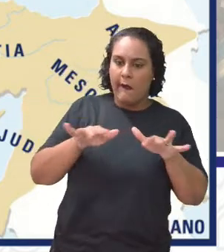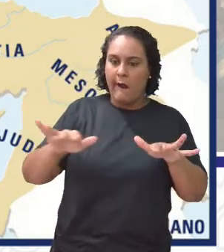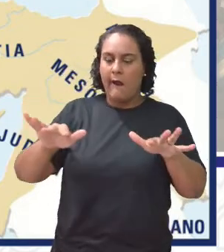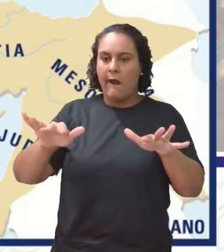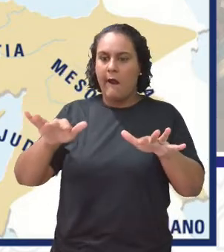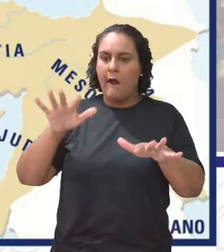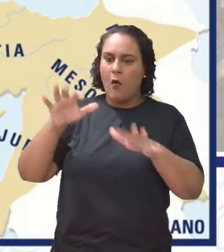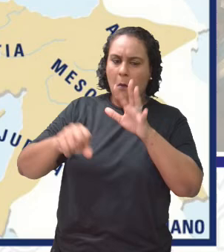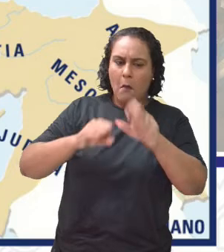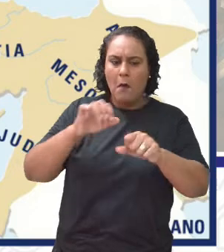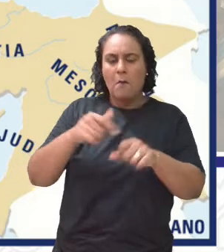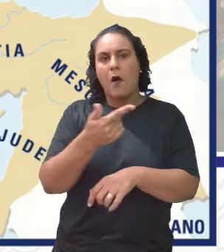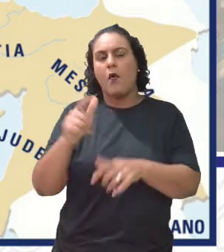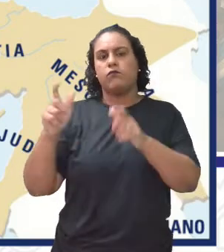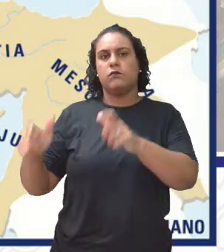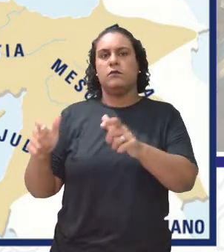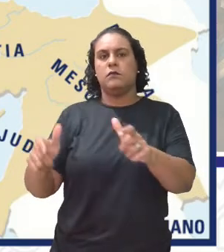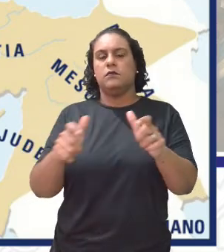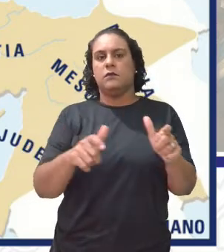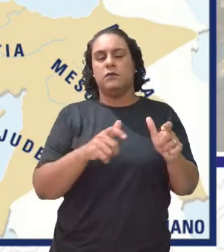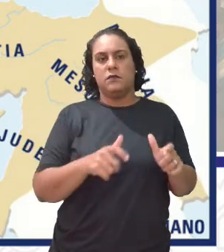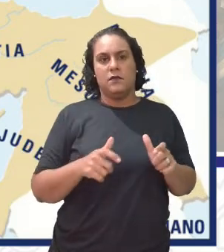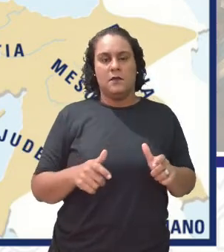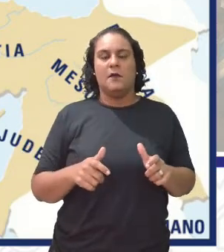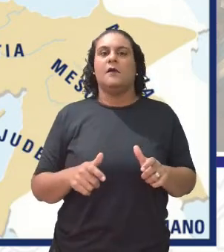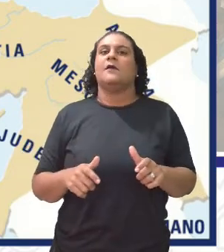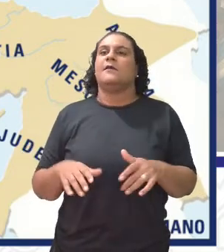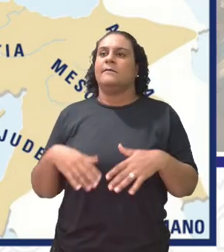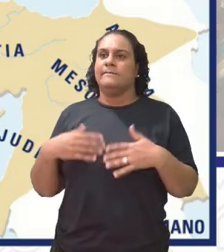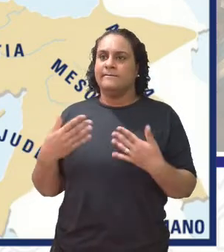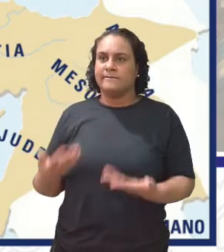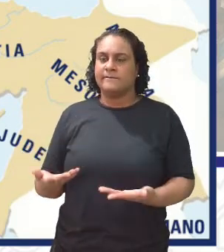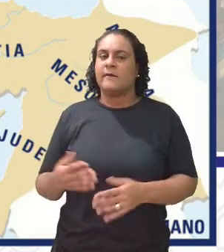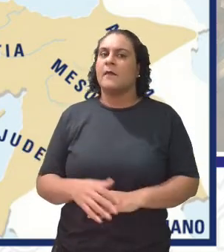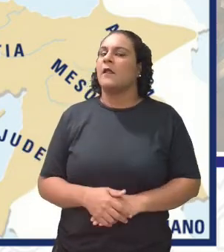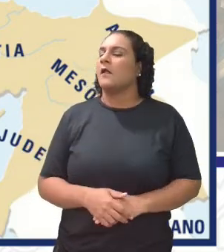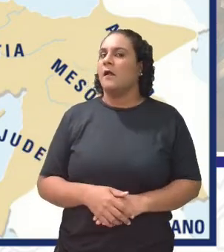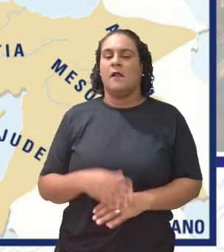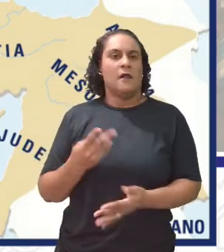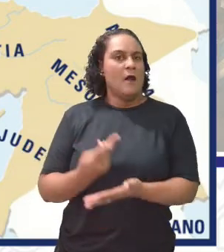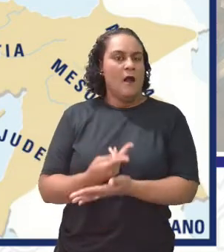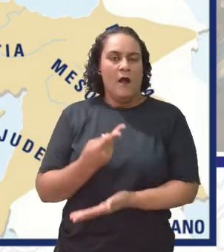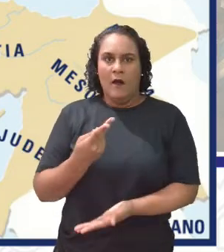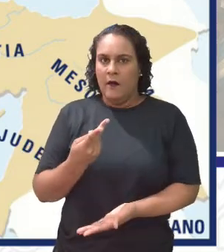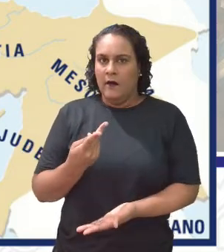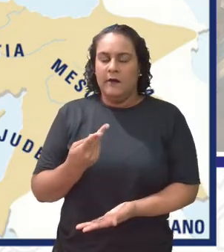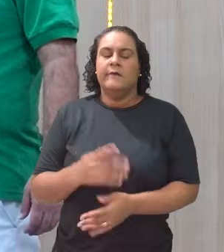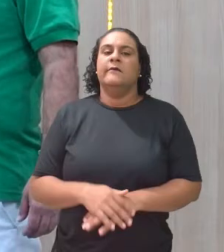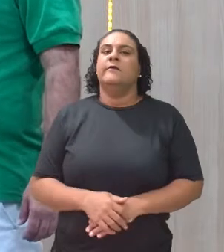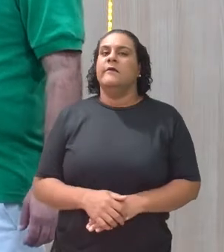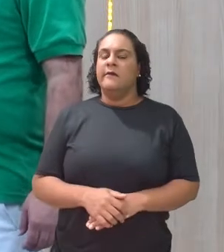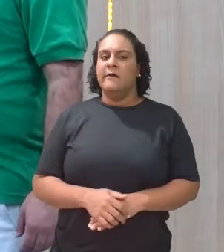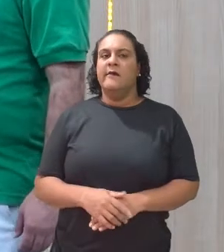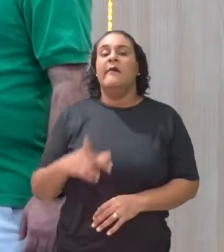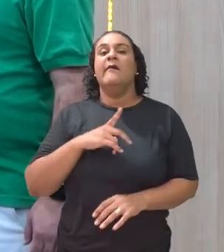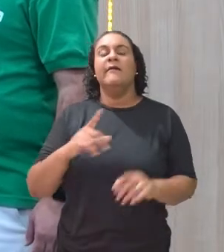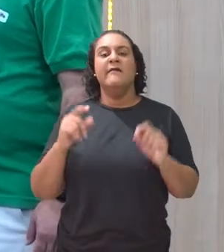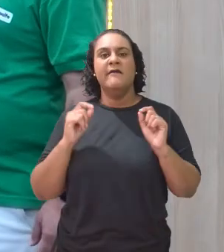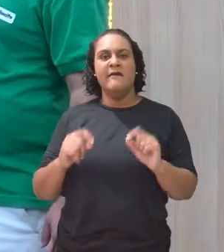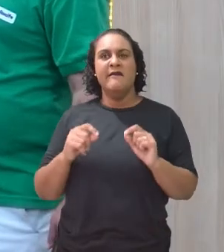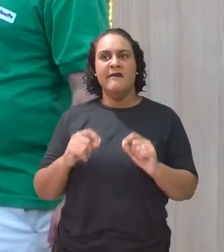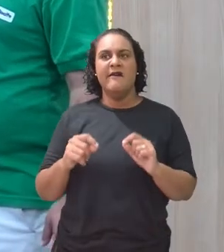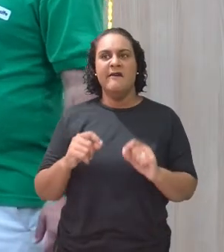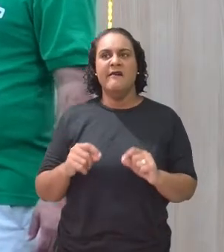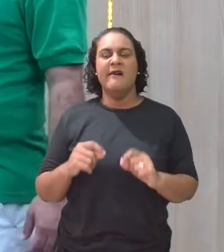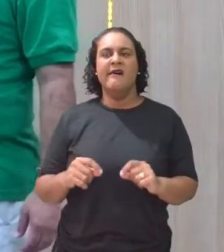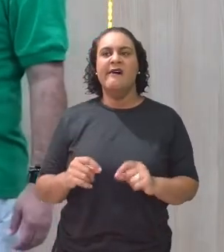usava a expansão para obter escravos, na medida que isso não mais acontecia, o que é que a gente tem? A gente tem